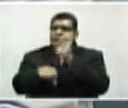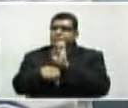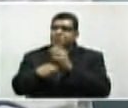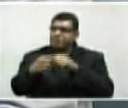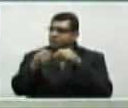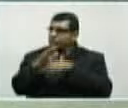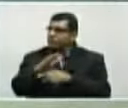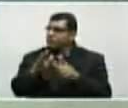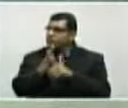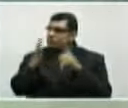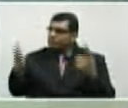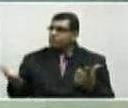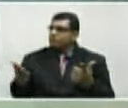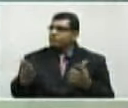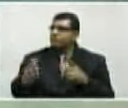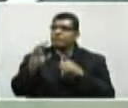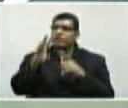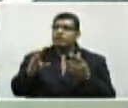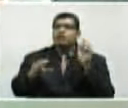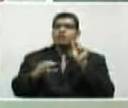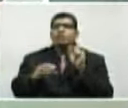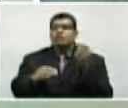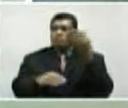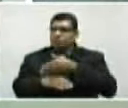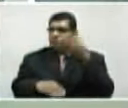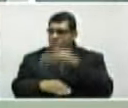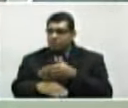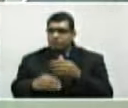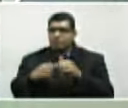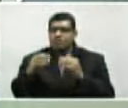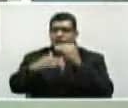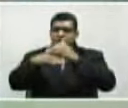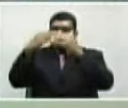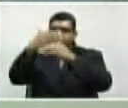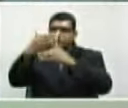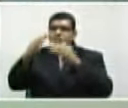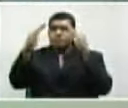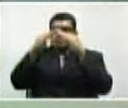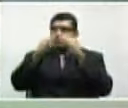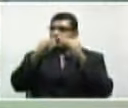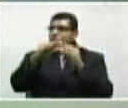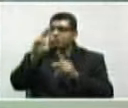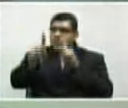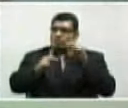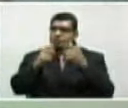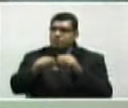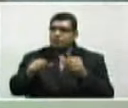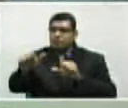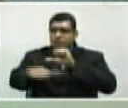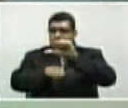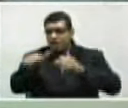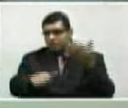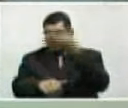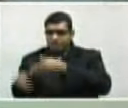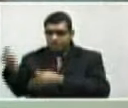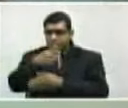fonte de recurso. Só que o recurso que deveria estar indo construir casas populares está sendo transferido